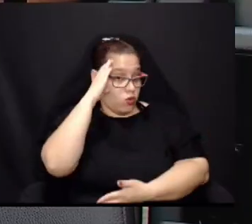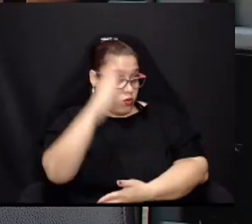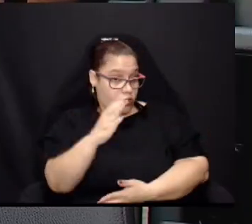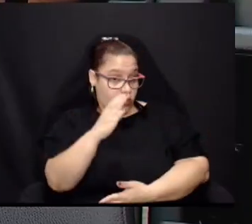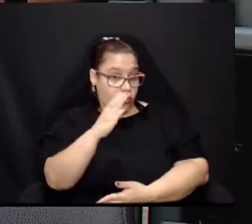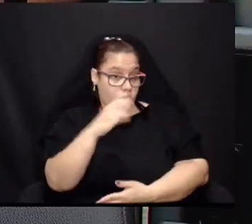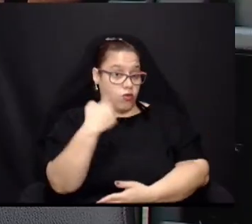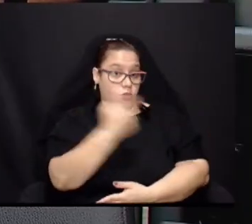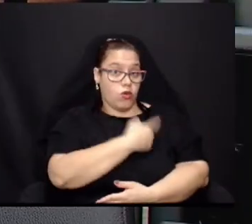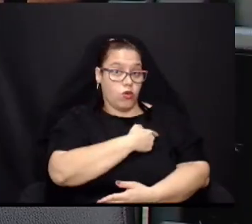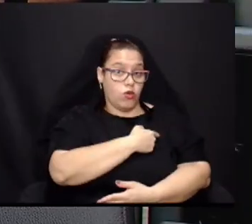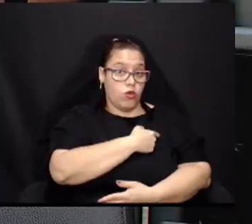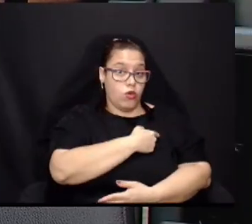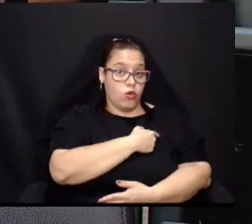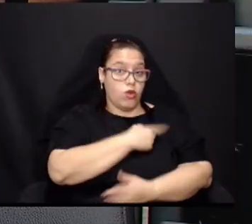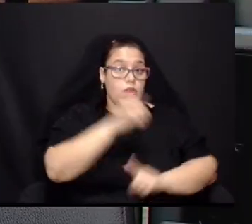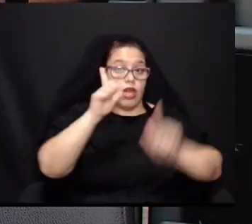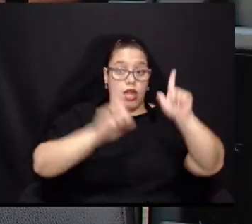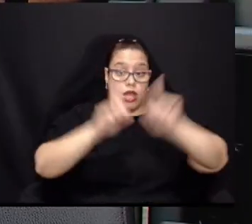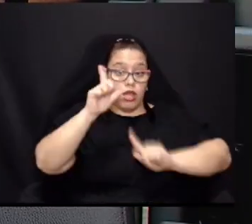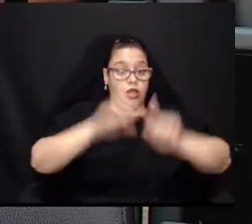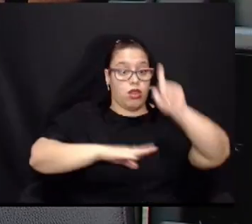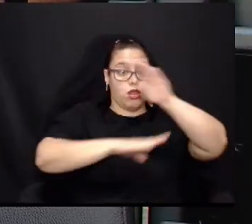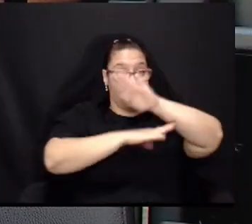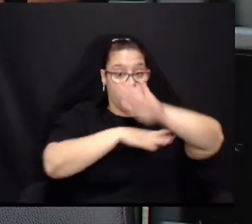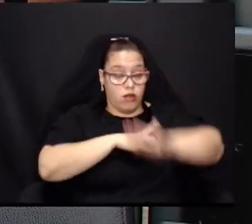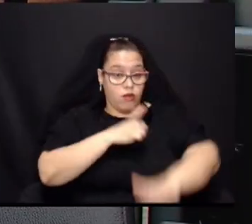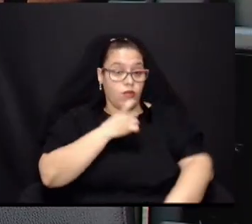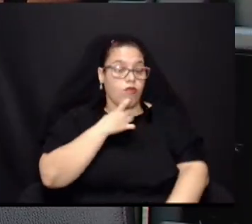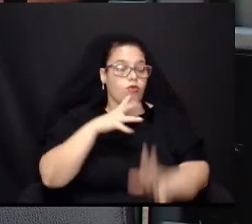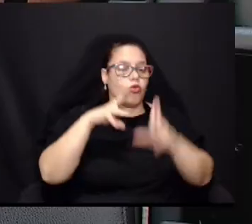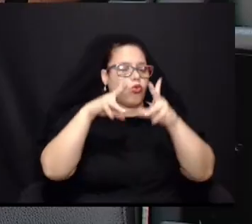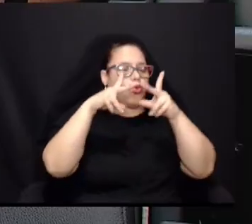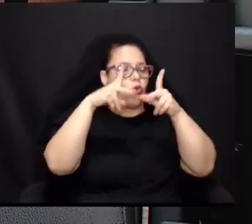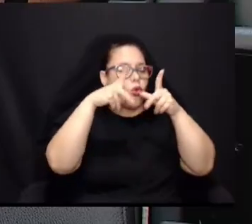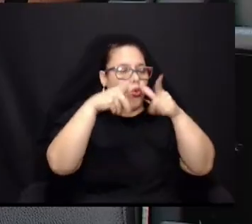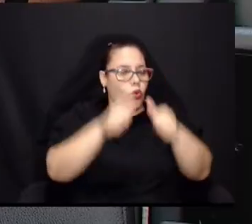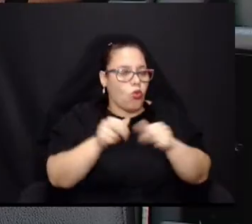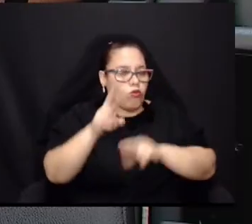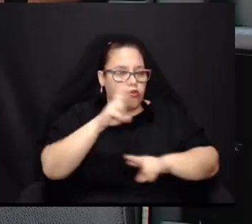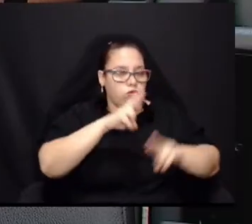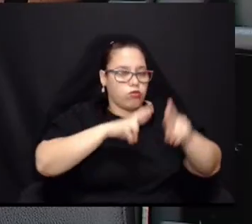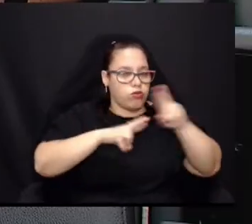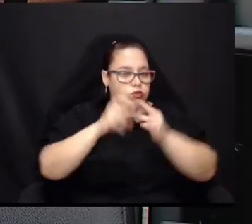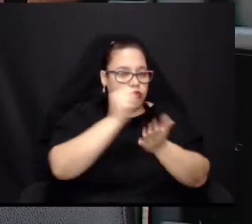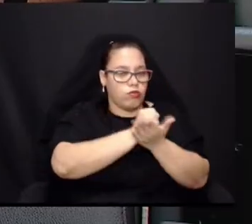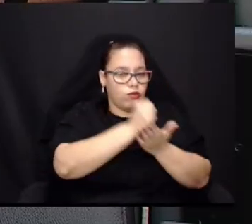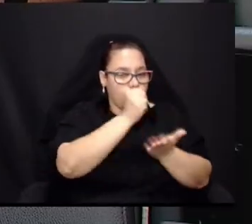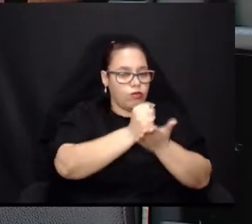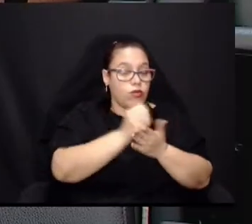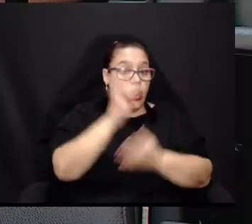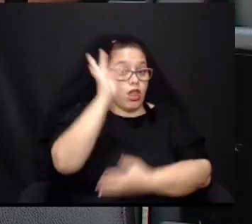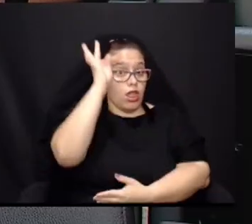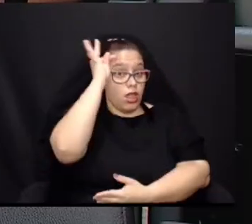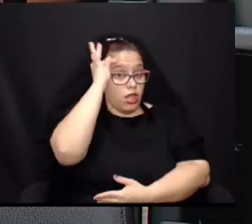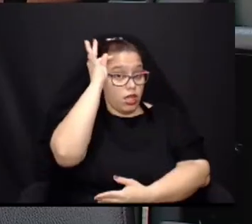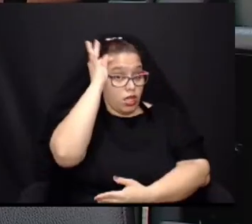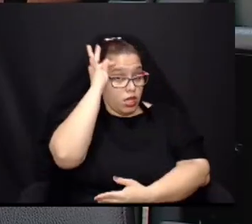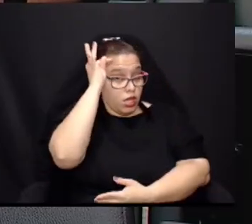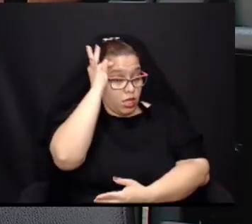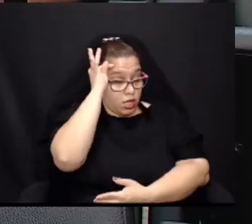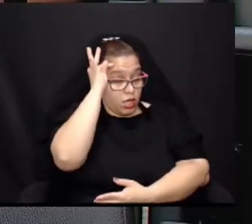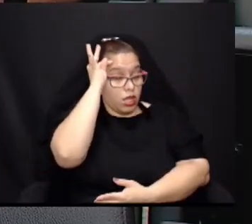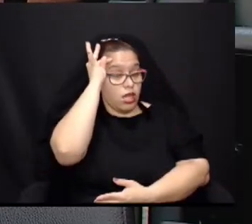é a TV Câmara. Então, a gente faz toda a parte de fiscalização do contrato, a parte técnica, né, da coisa, feita